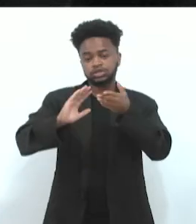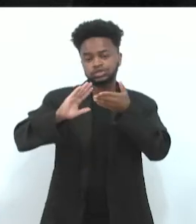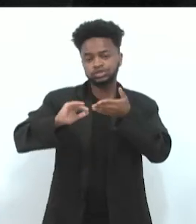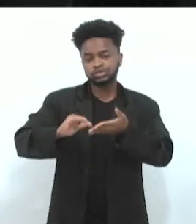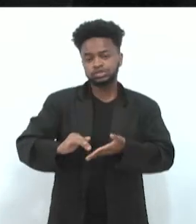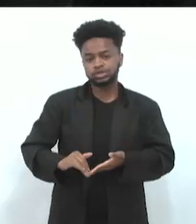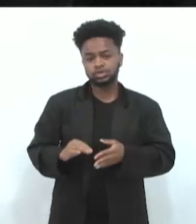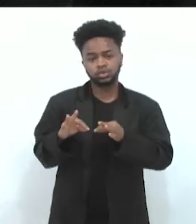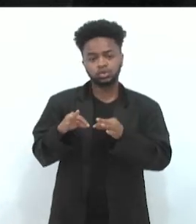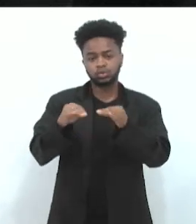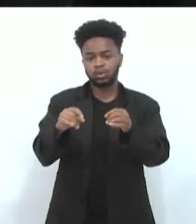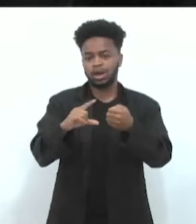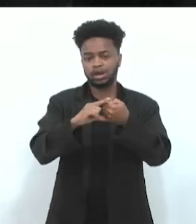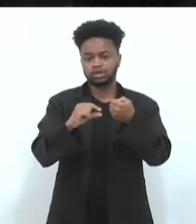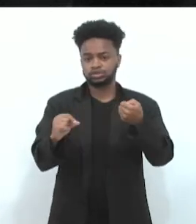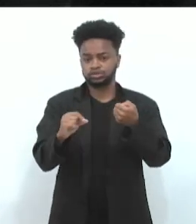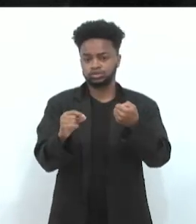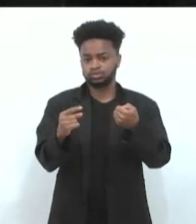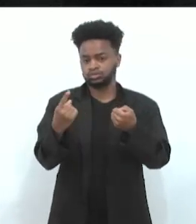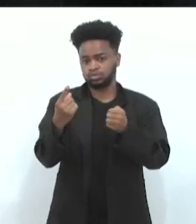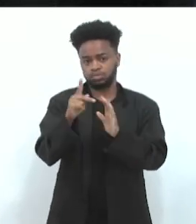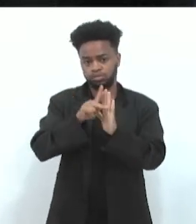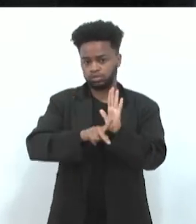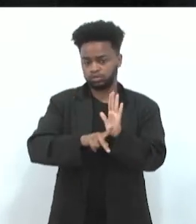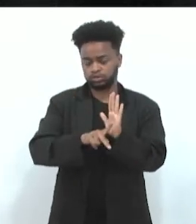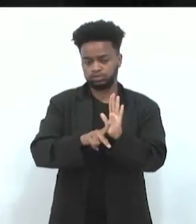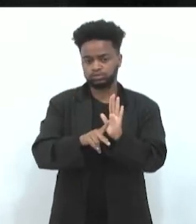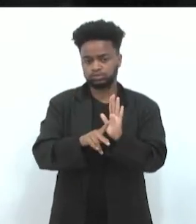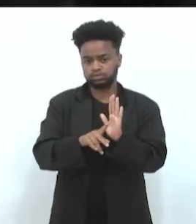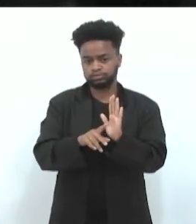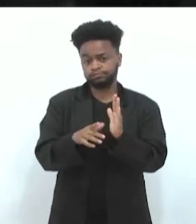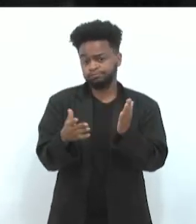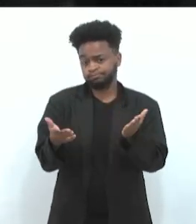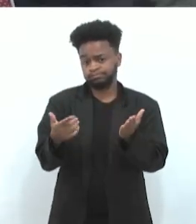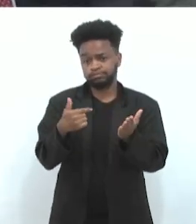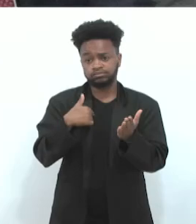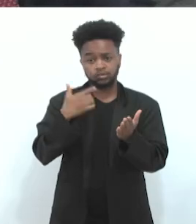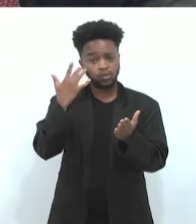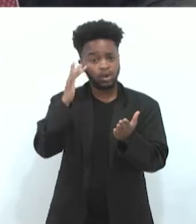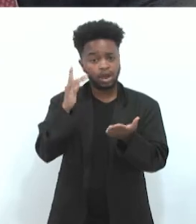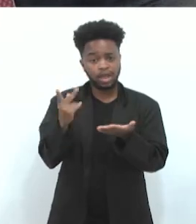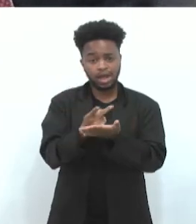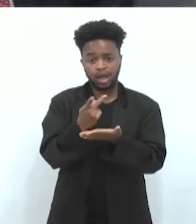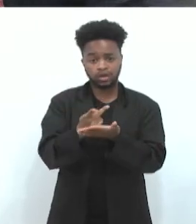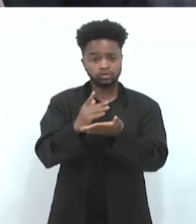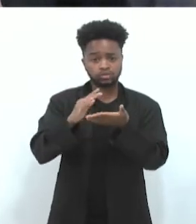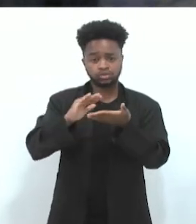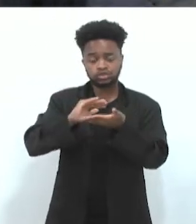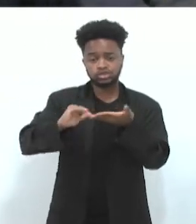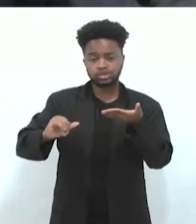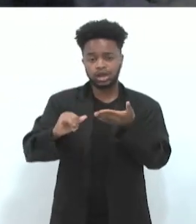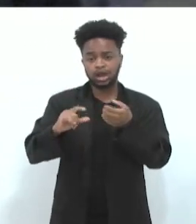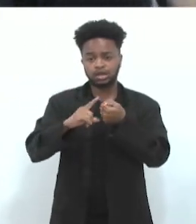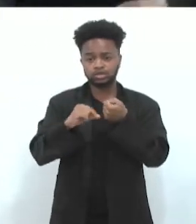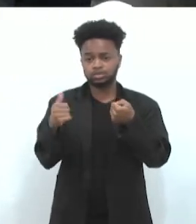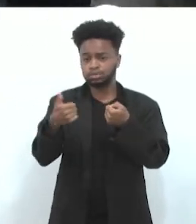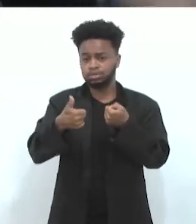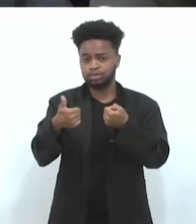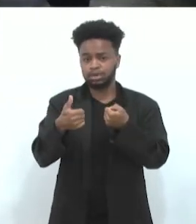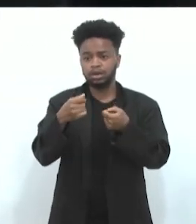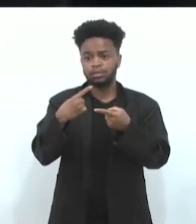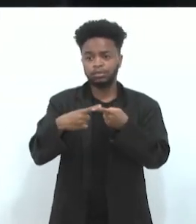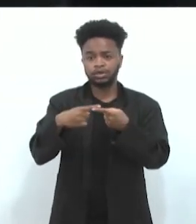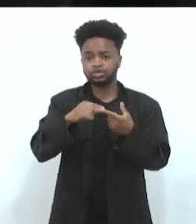suprimir todos os artigos de um projeto. Perfeito. Já considero suprimir o artigo primeiro, porque você mata o projeto sem estar